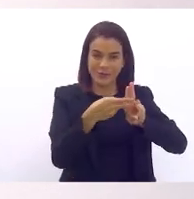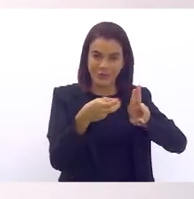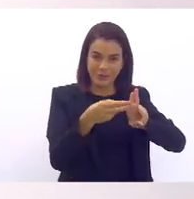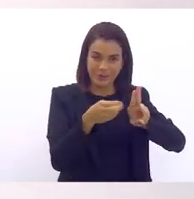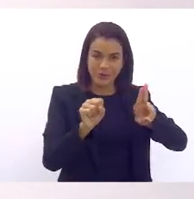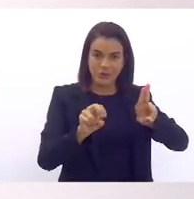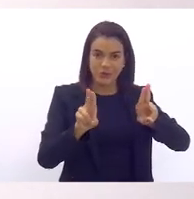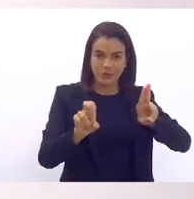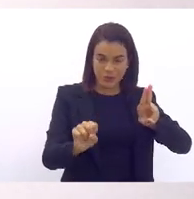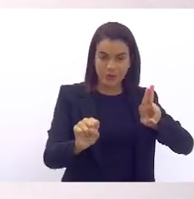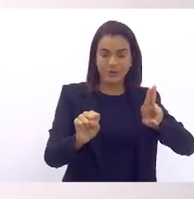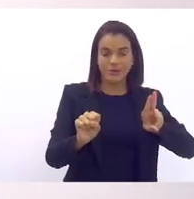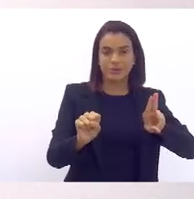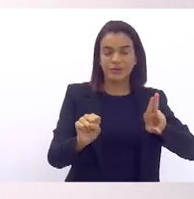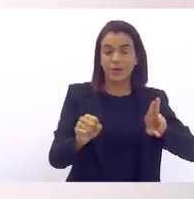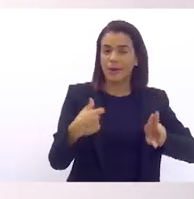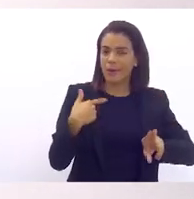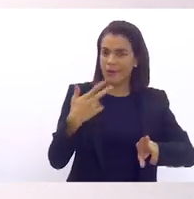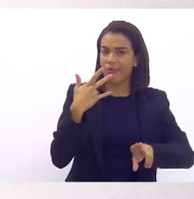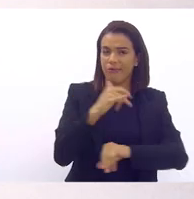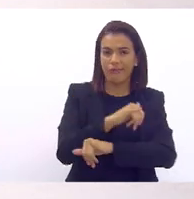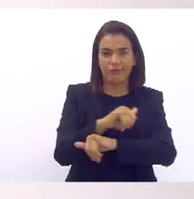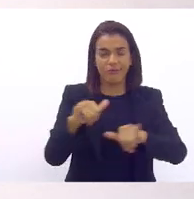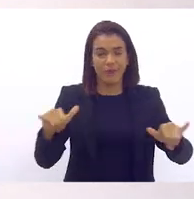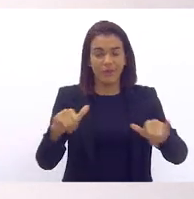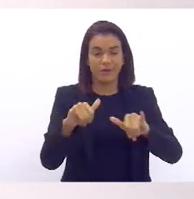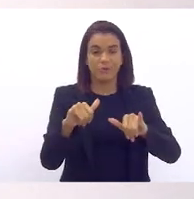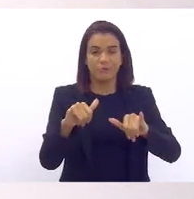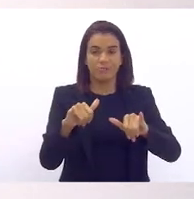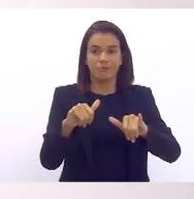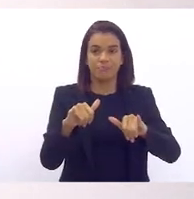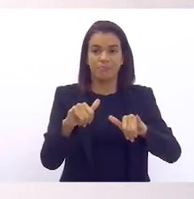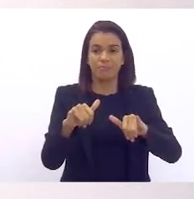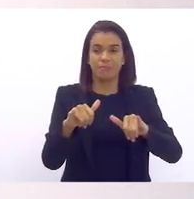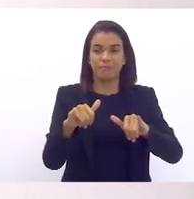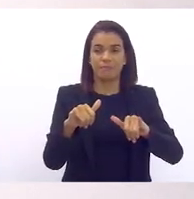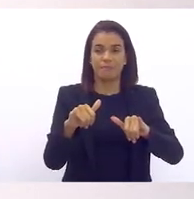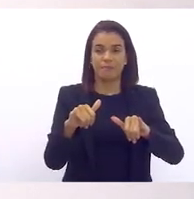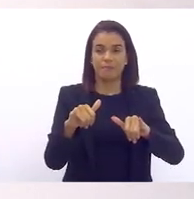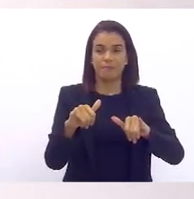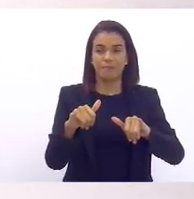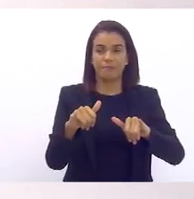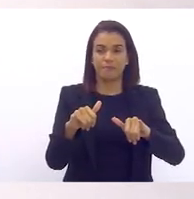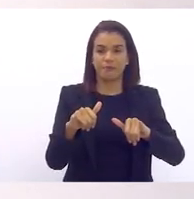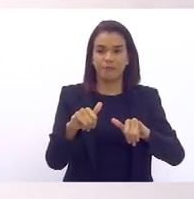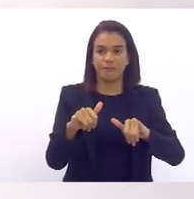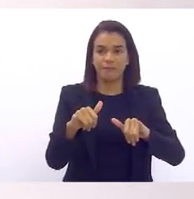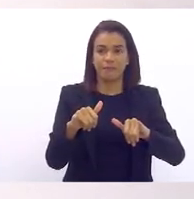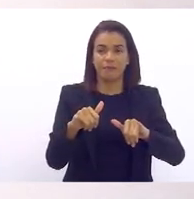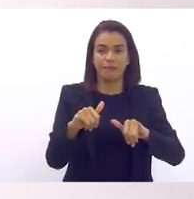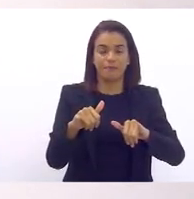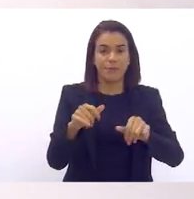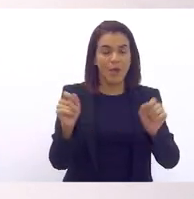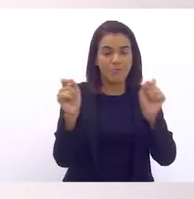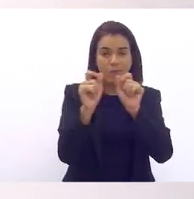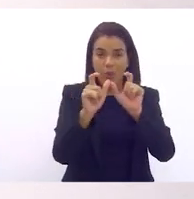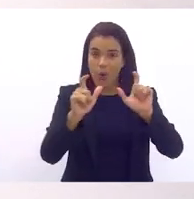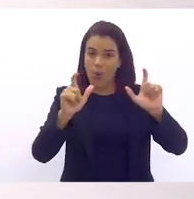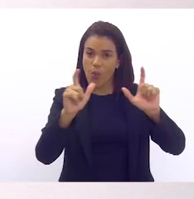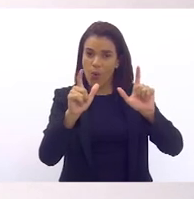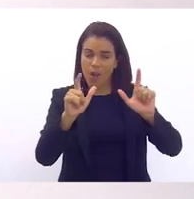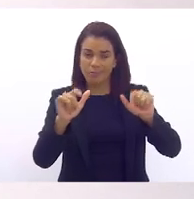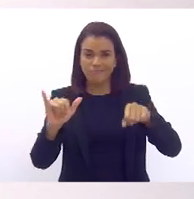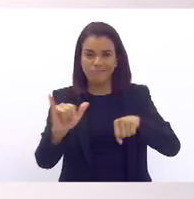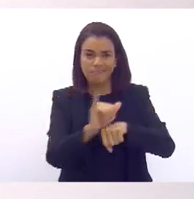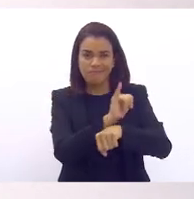eu eh eu diria que diante da eh impressionante dinâmica de